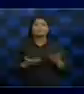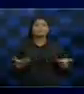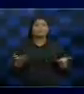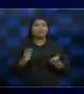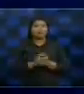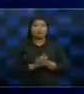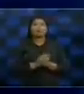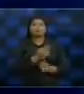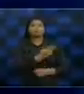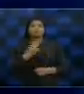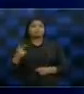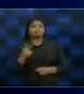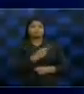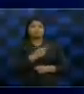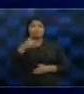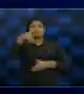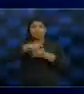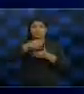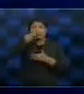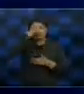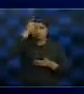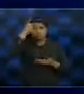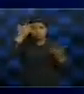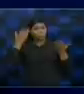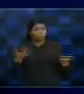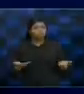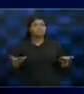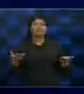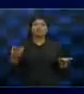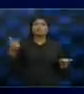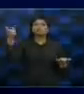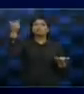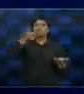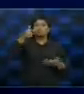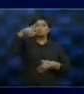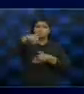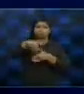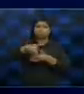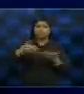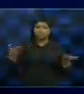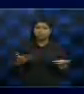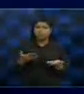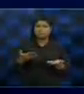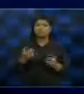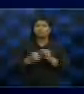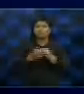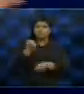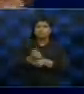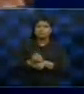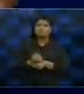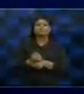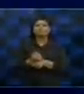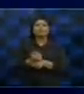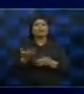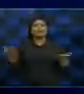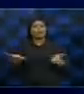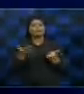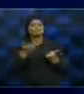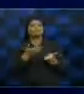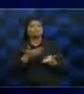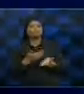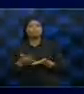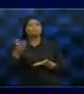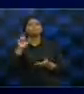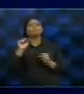dois candidatos à Prefeitura de Manaus para o segundo turno das eleições 2016, vamos agora